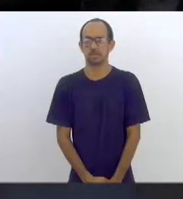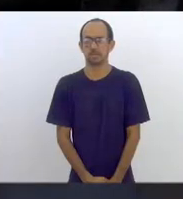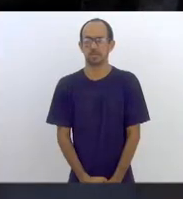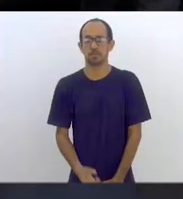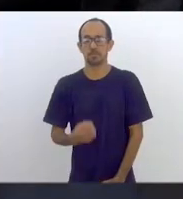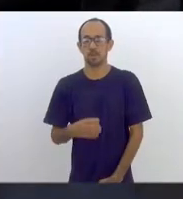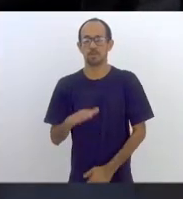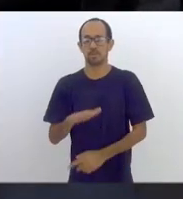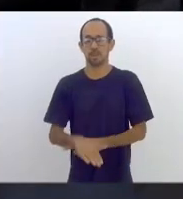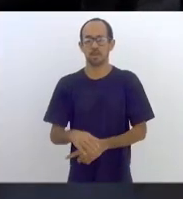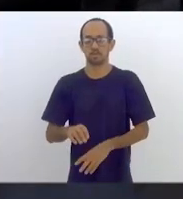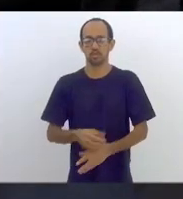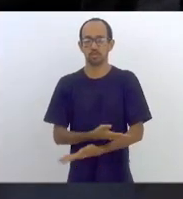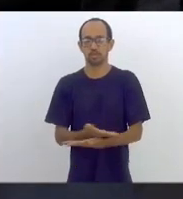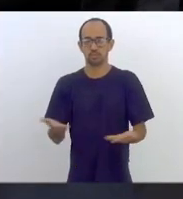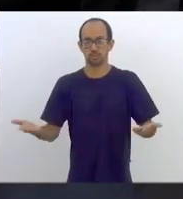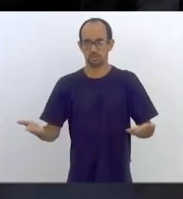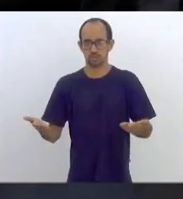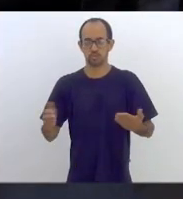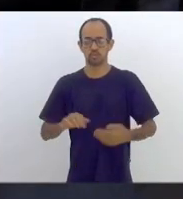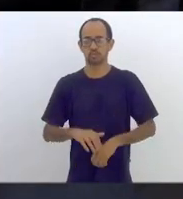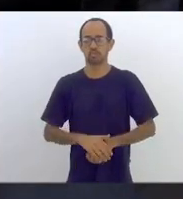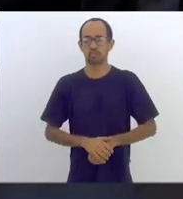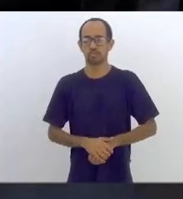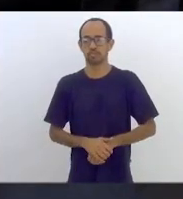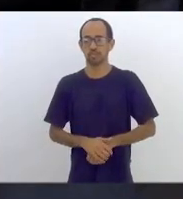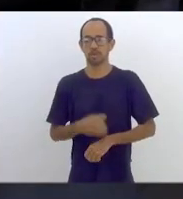Boa tarde a todas e todos tá